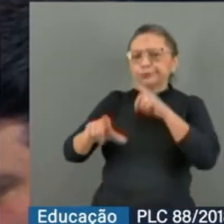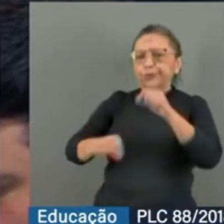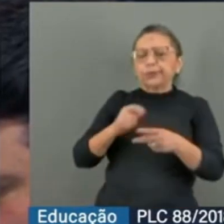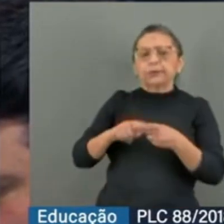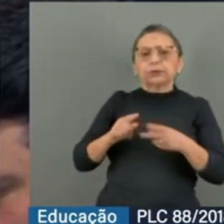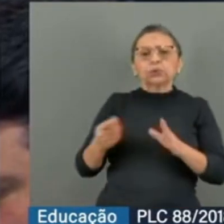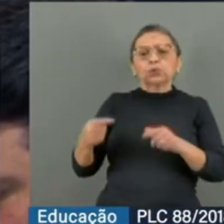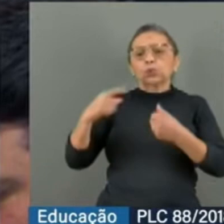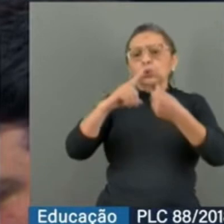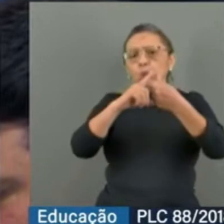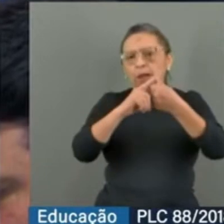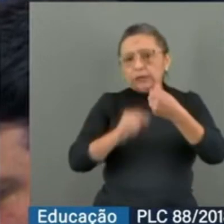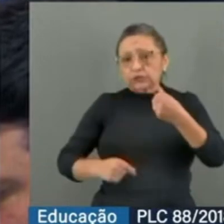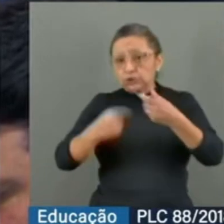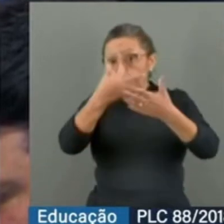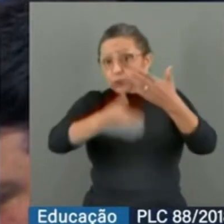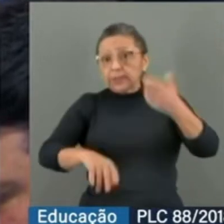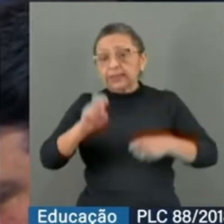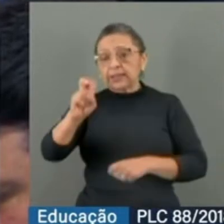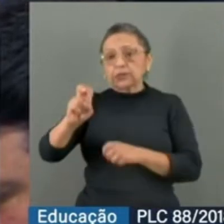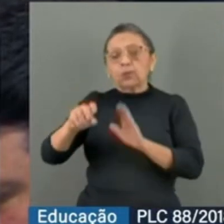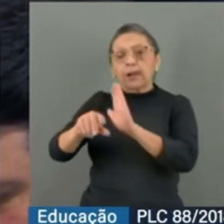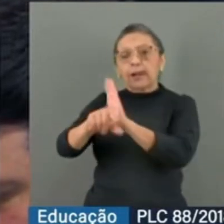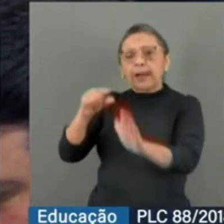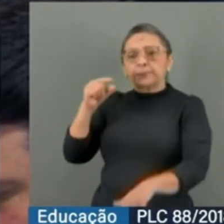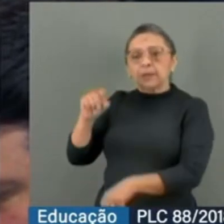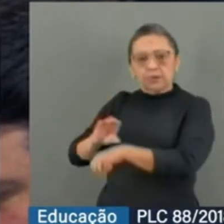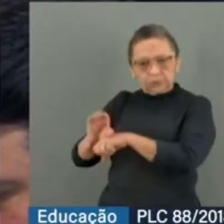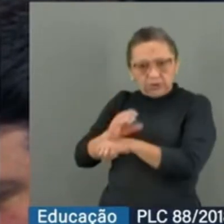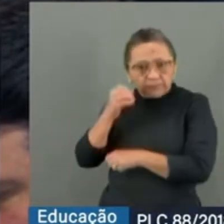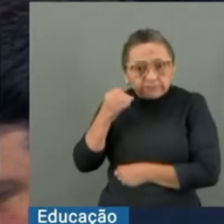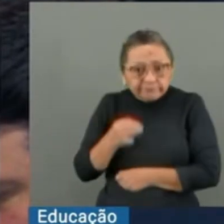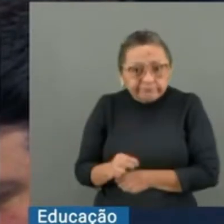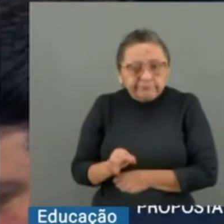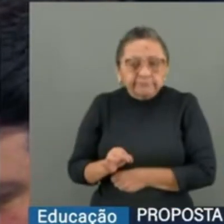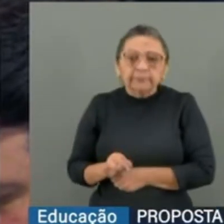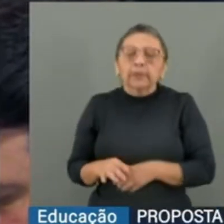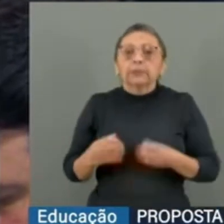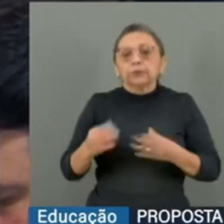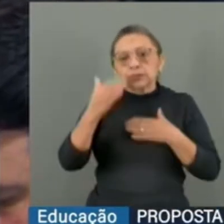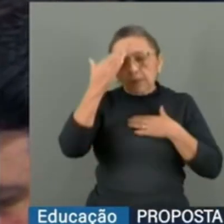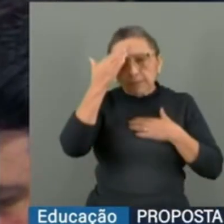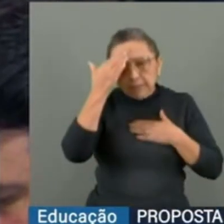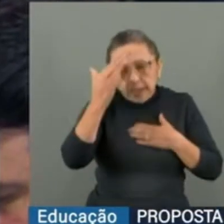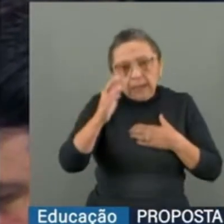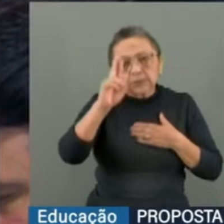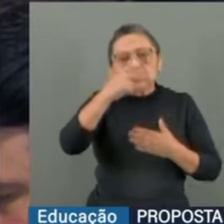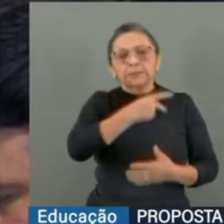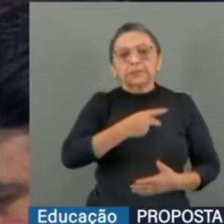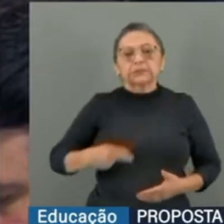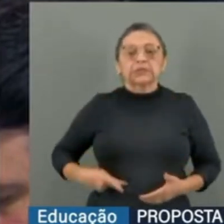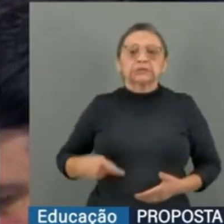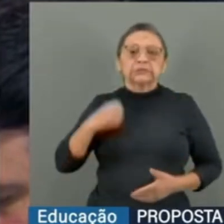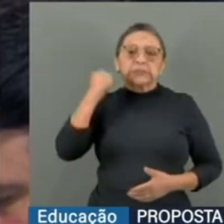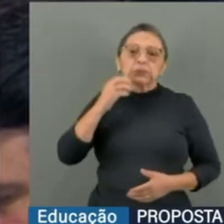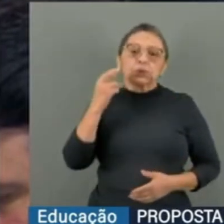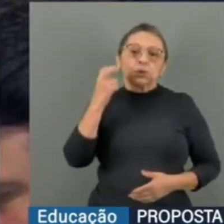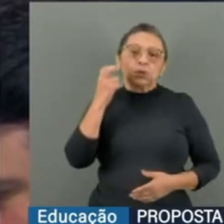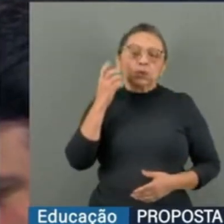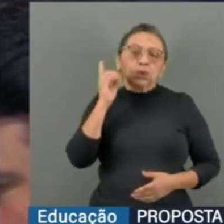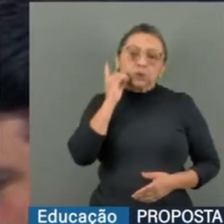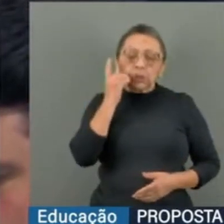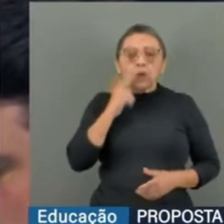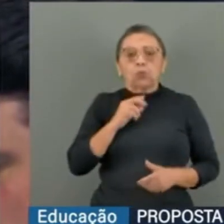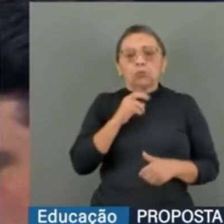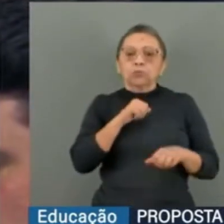expresso no artigo 5º, caput, da Constituição Federal? Muito obrigado, senhor presidente. Eu reservo para a réplica